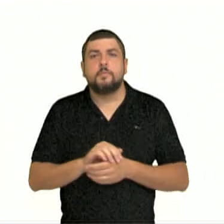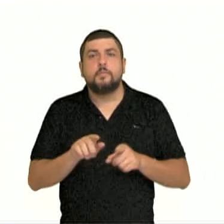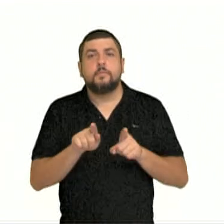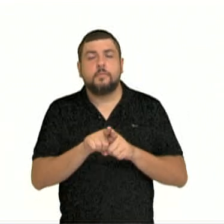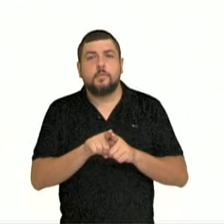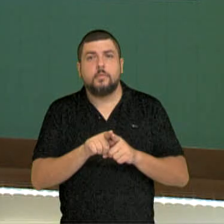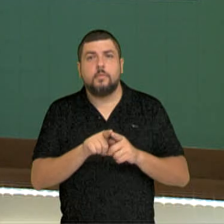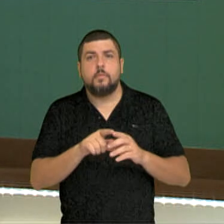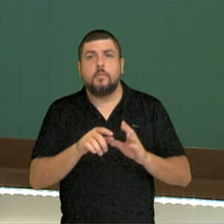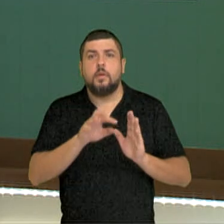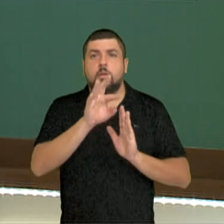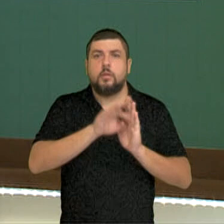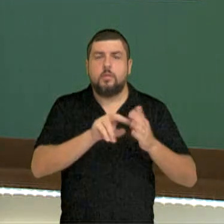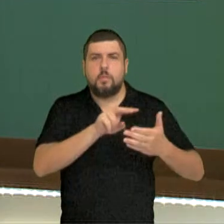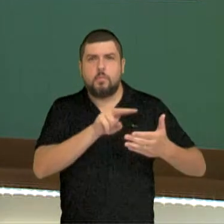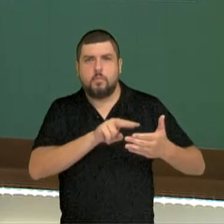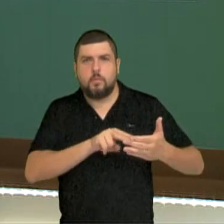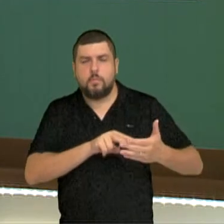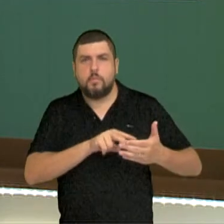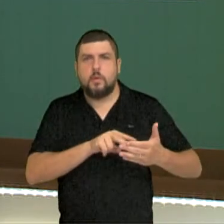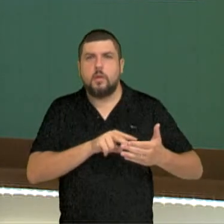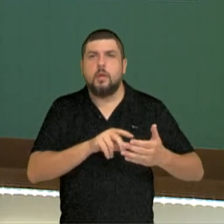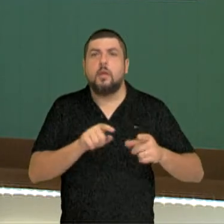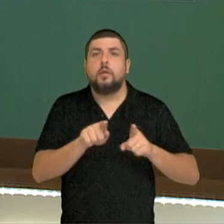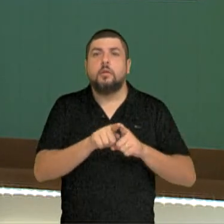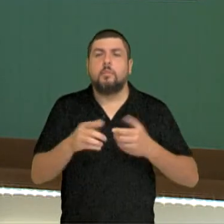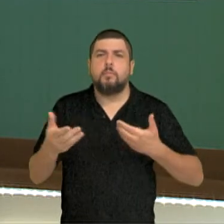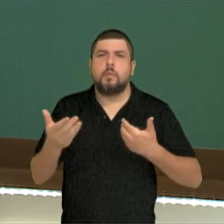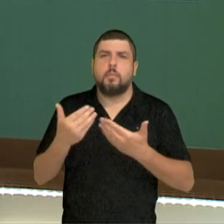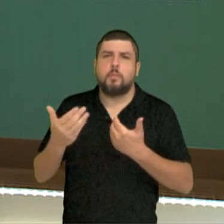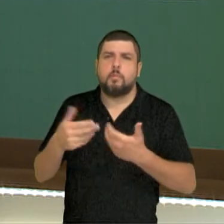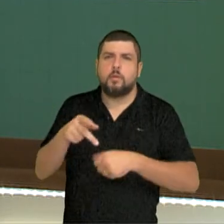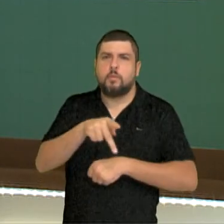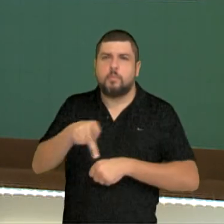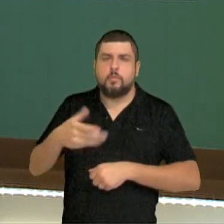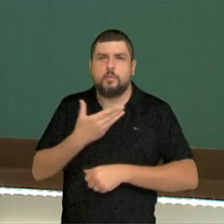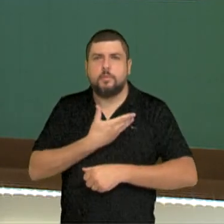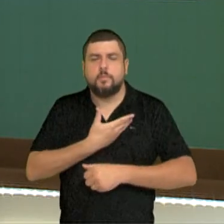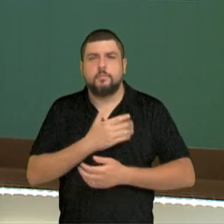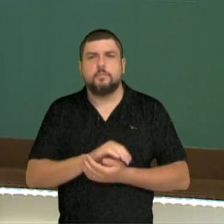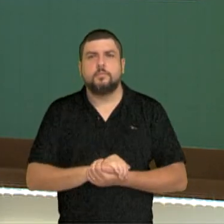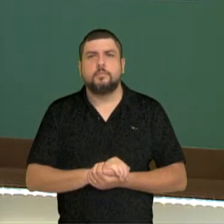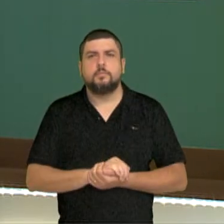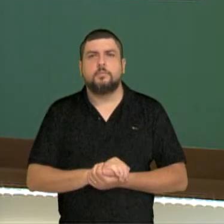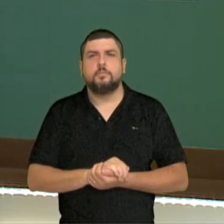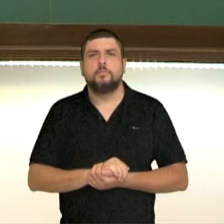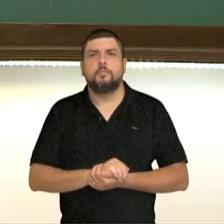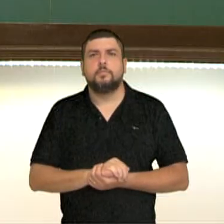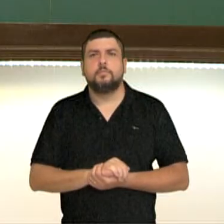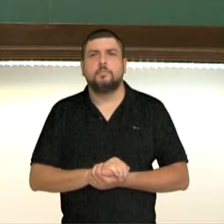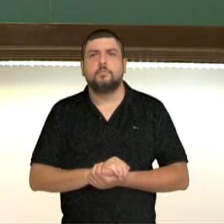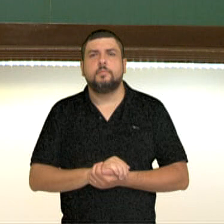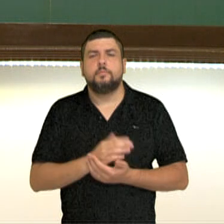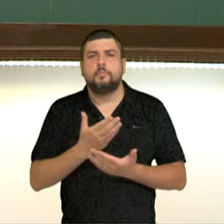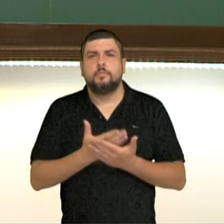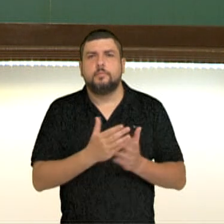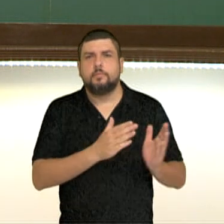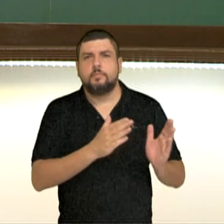revisar o seu texto antes de entregar e comentar com o seu professor, com os seus colegas. O que